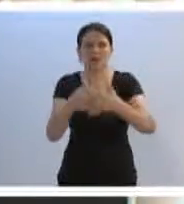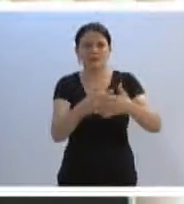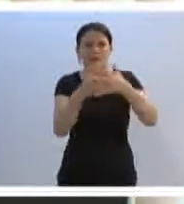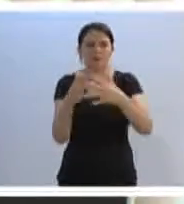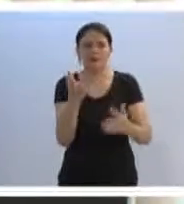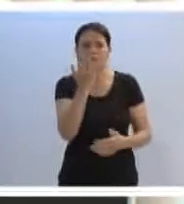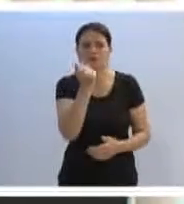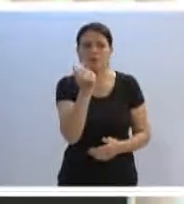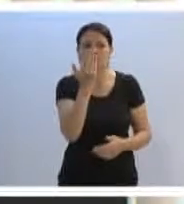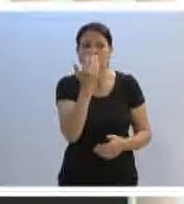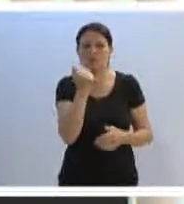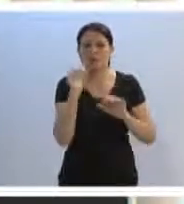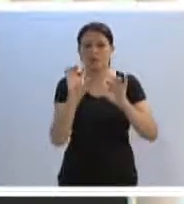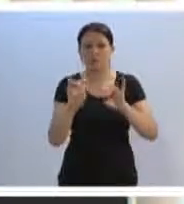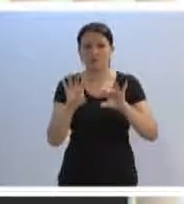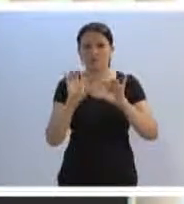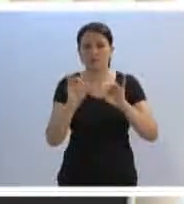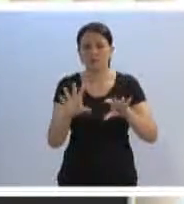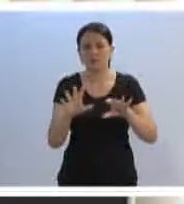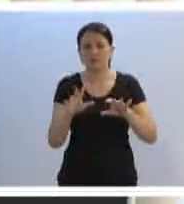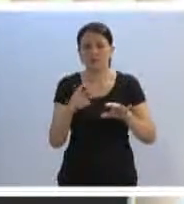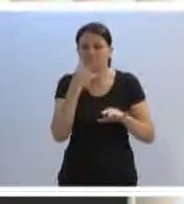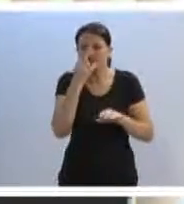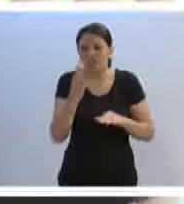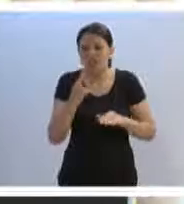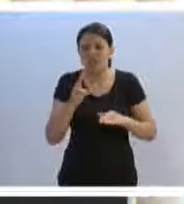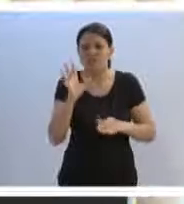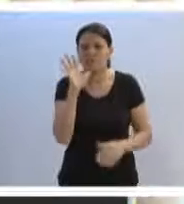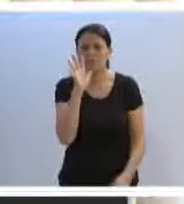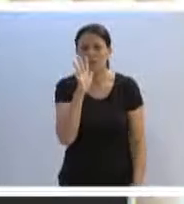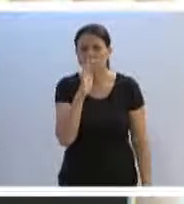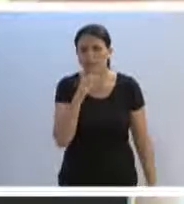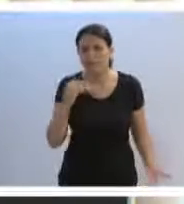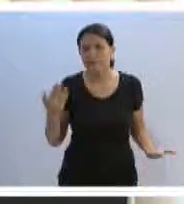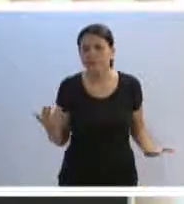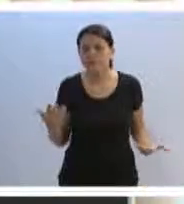aí indo a passos muito lentos. E nós precisamos,